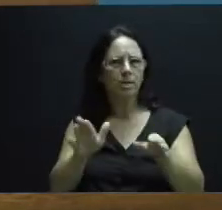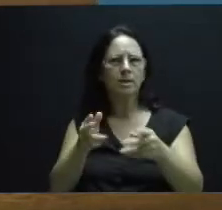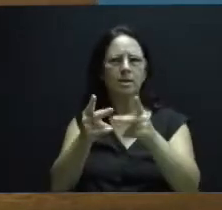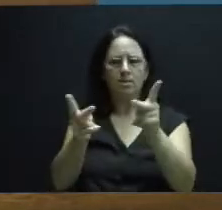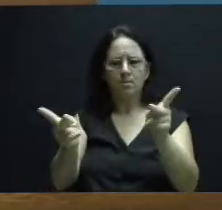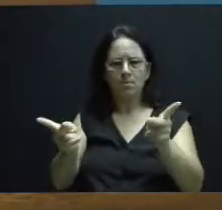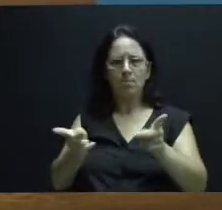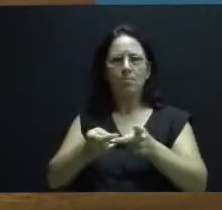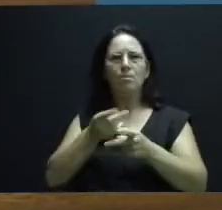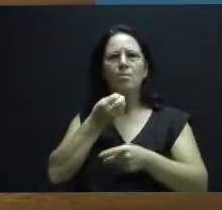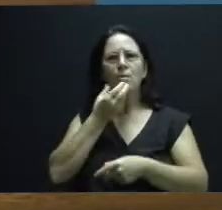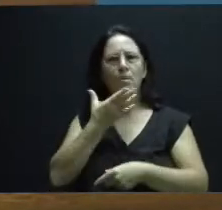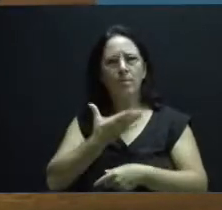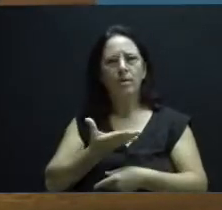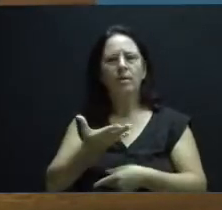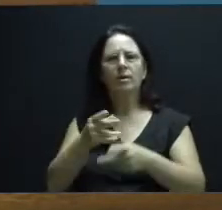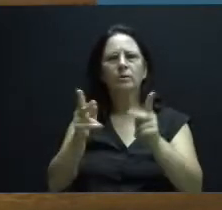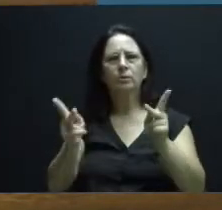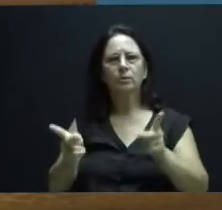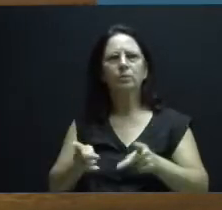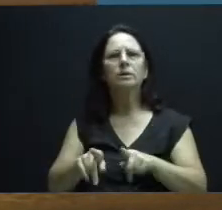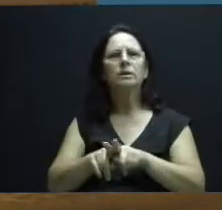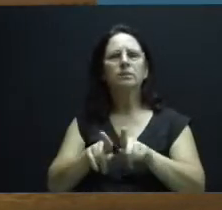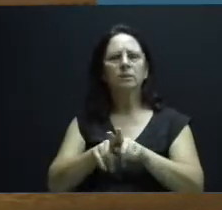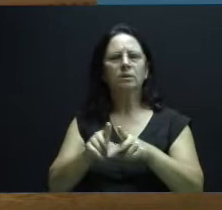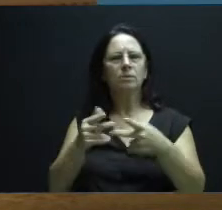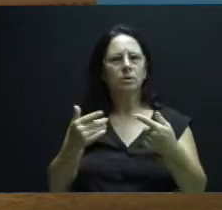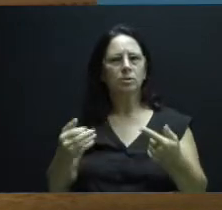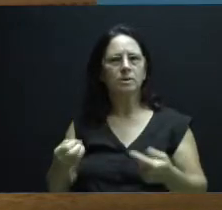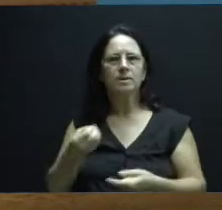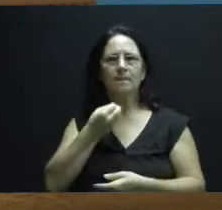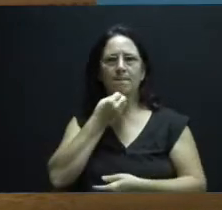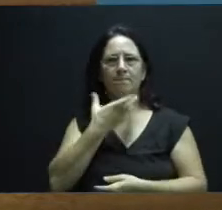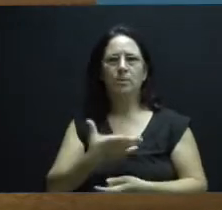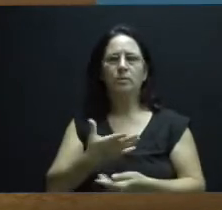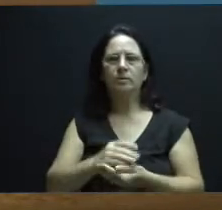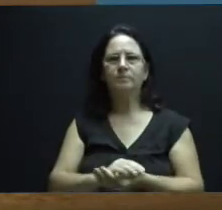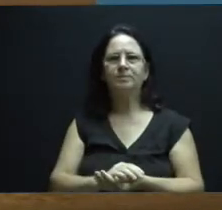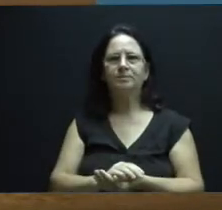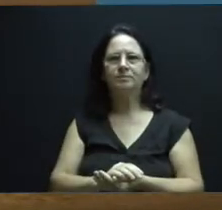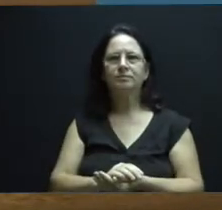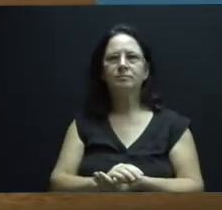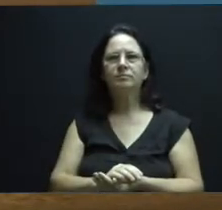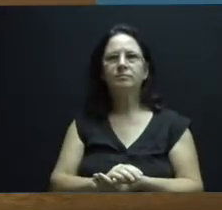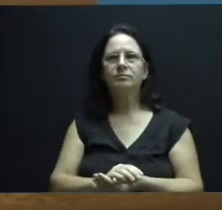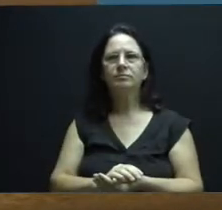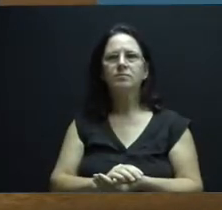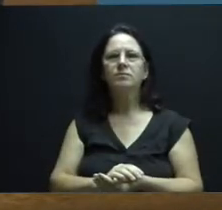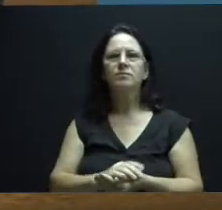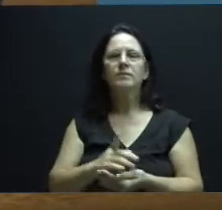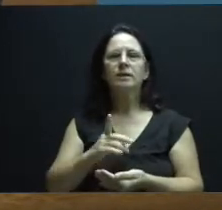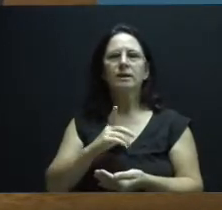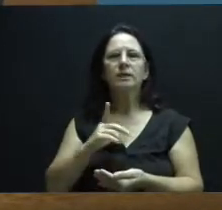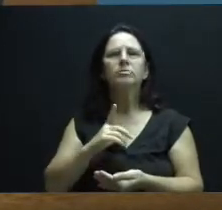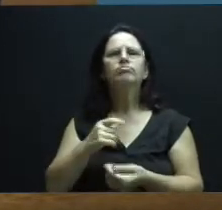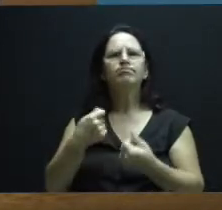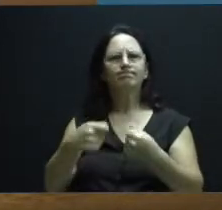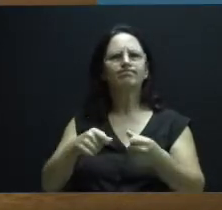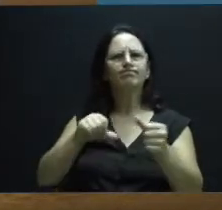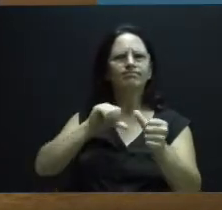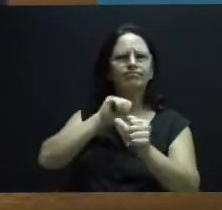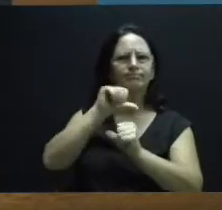né tem muita coisa a ser tem muita coisa ser ainda reconstruído